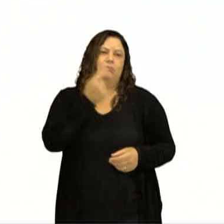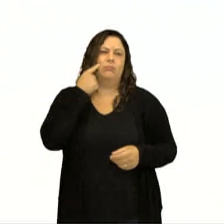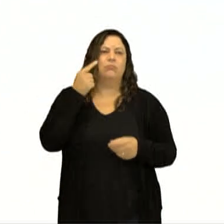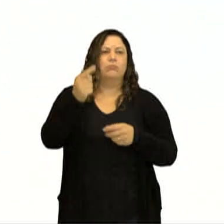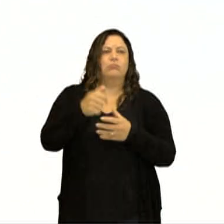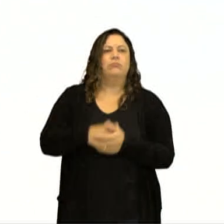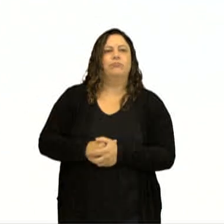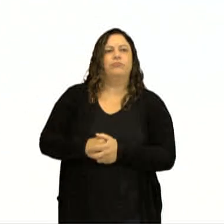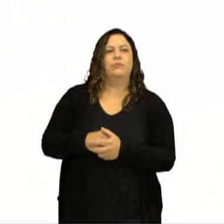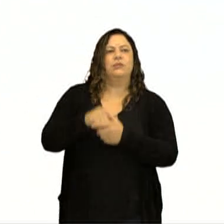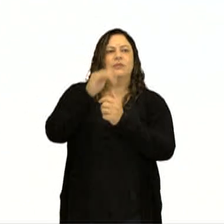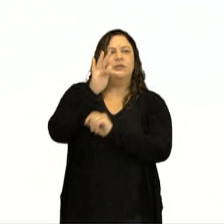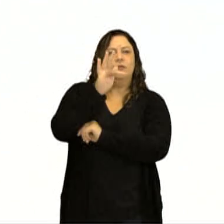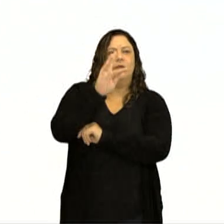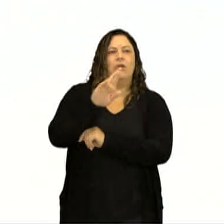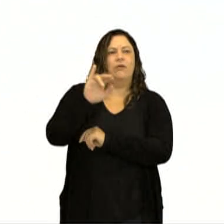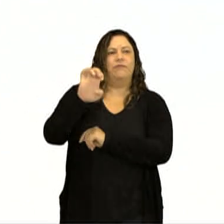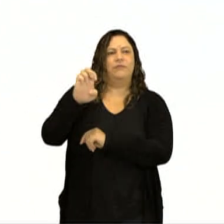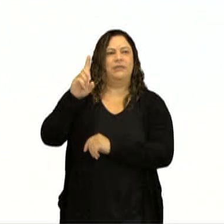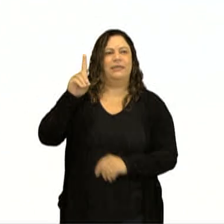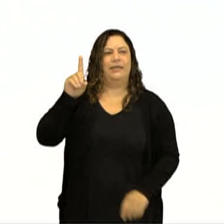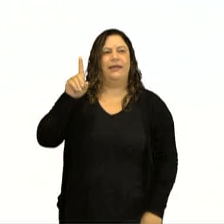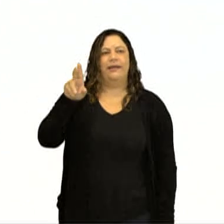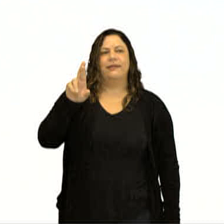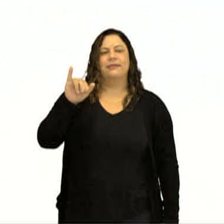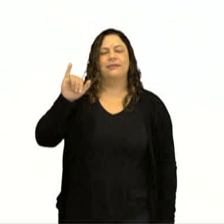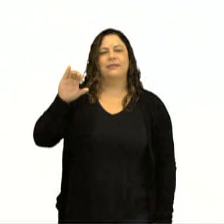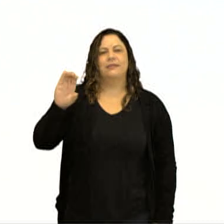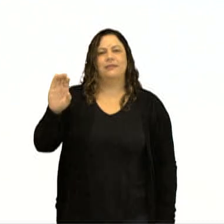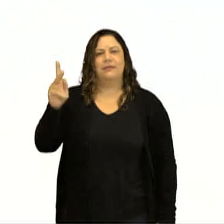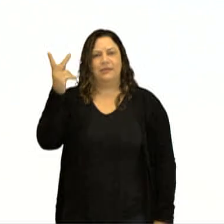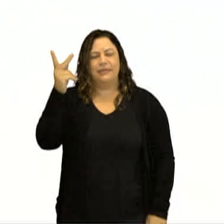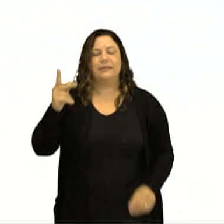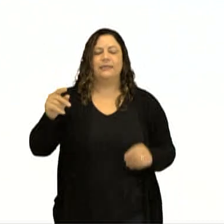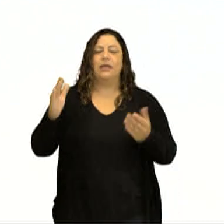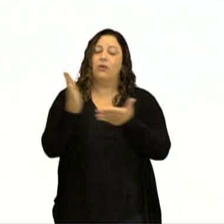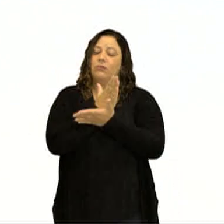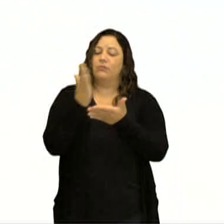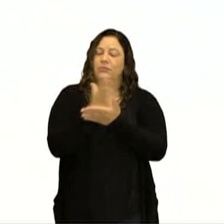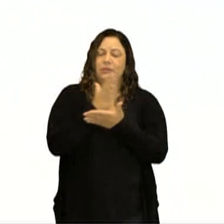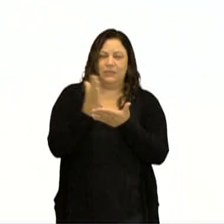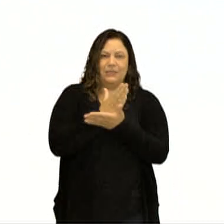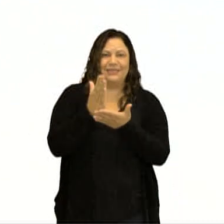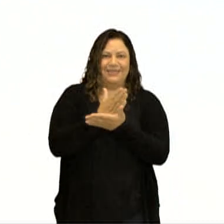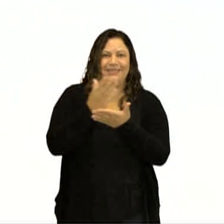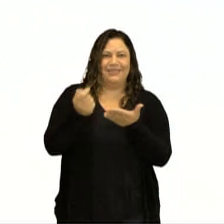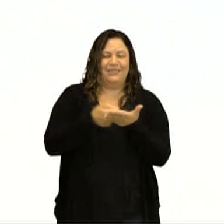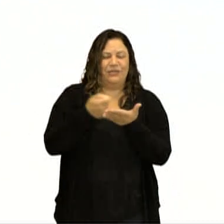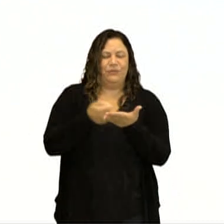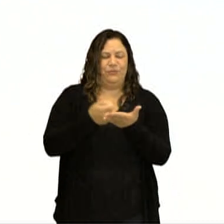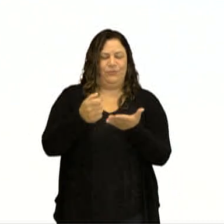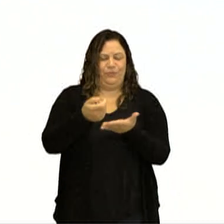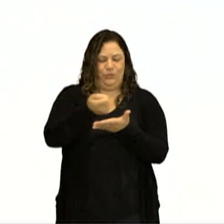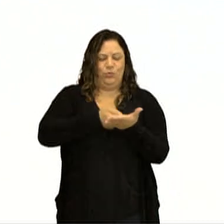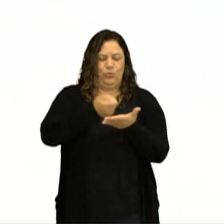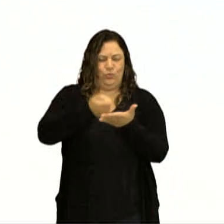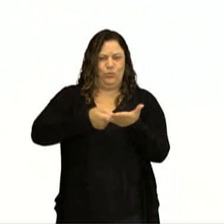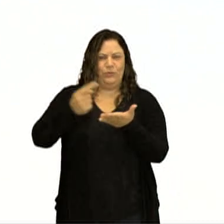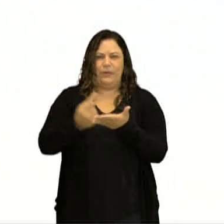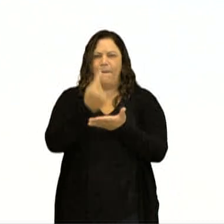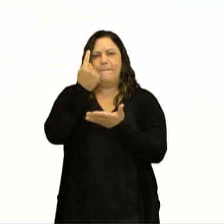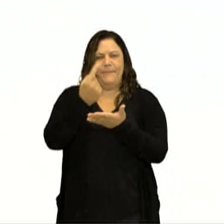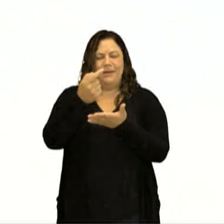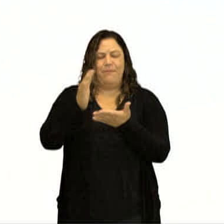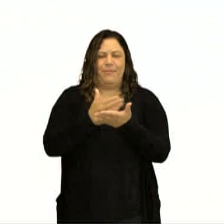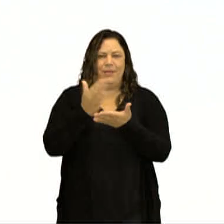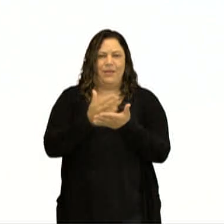o Marx ele vai escrever um pequeno livreto chamado Manifesto Comunista. Esse é só o primeiro, ele vai escrever grandes